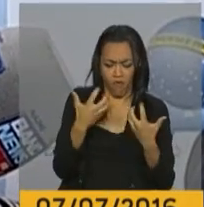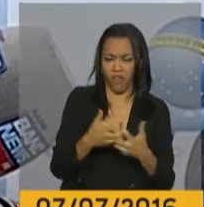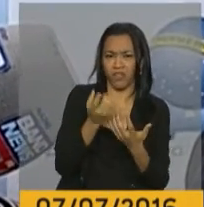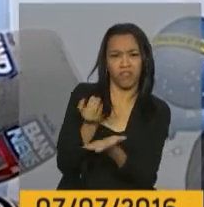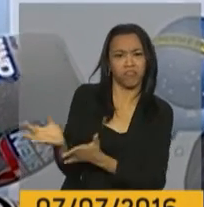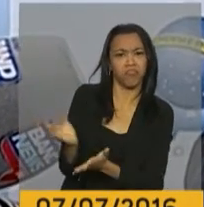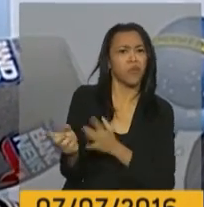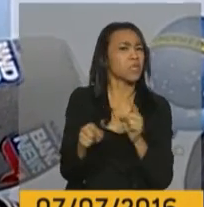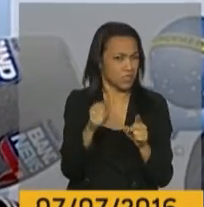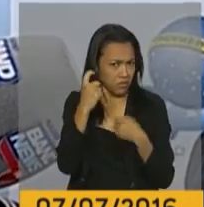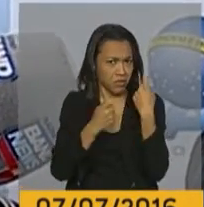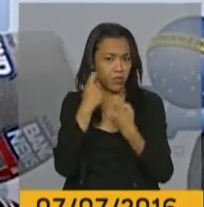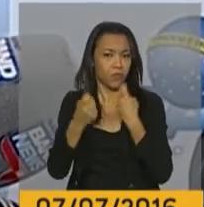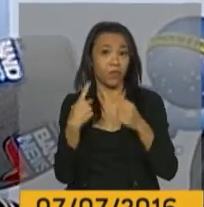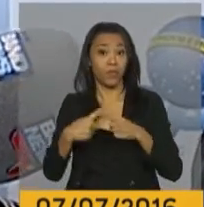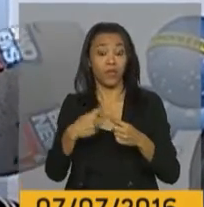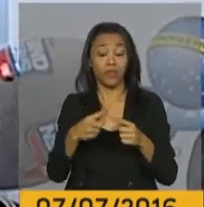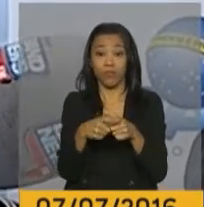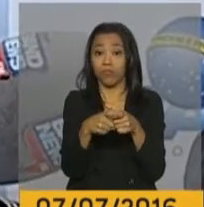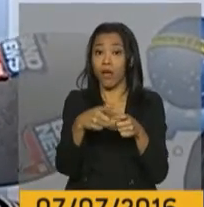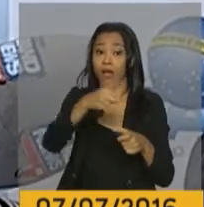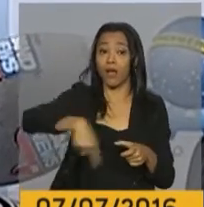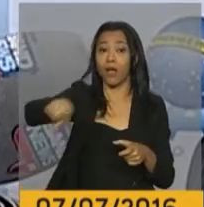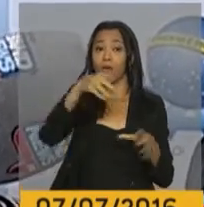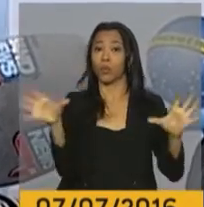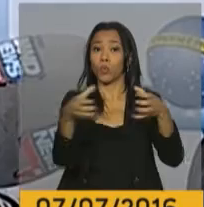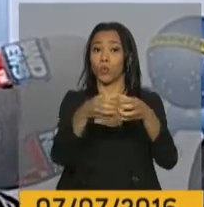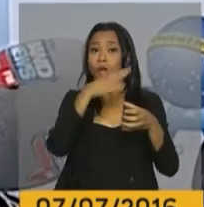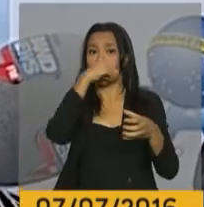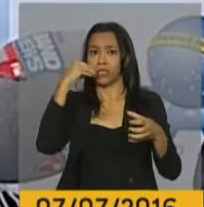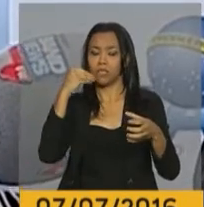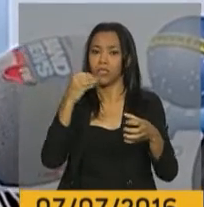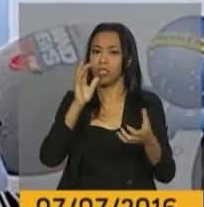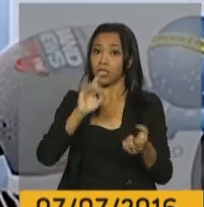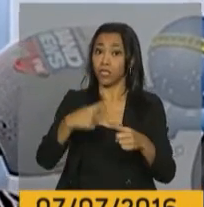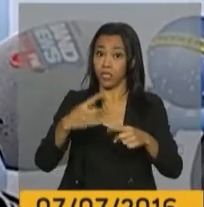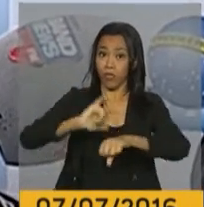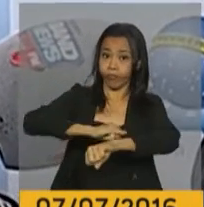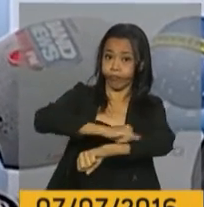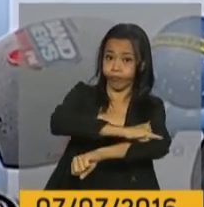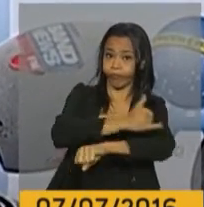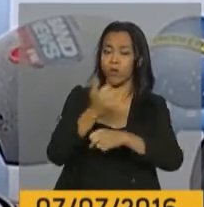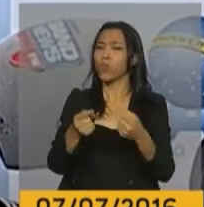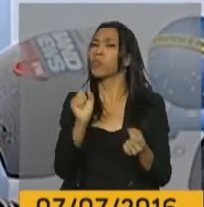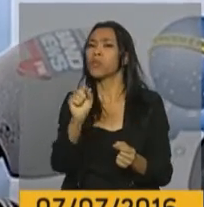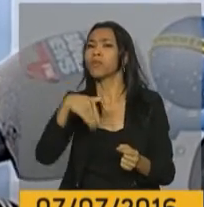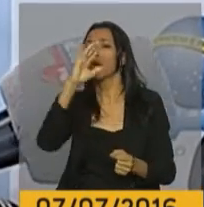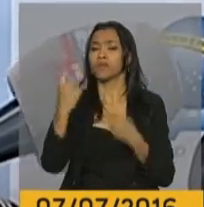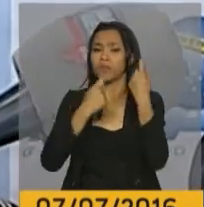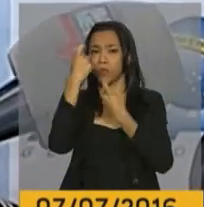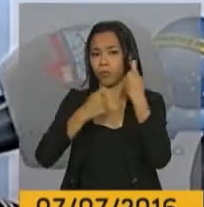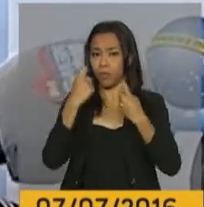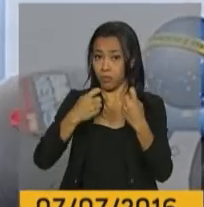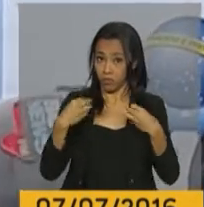ministério da saúde sabendo que a gente já tem um alto também de adolescentes como obesidade sobrepeso o que mais preocupa o ministério